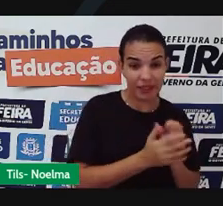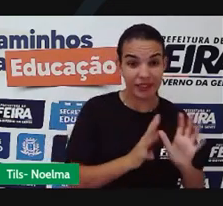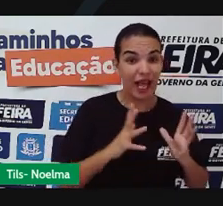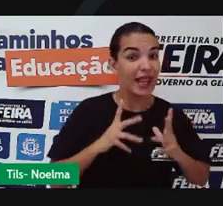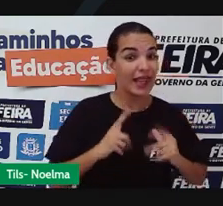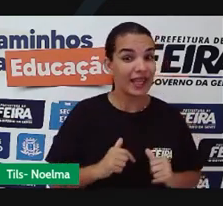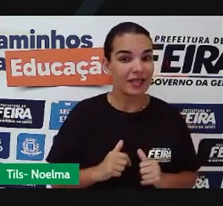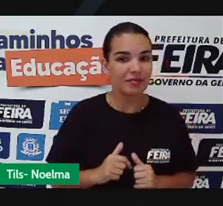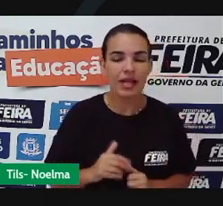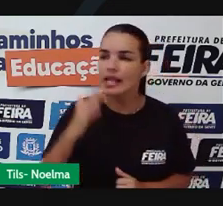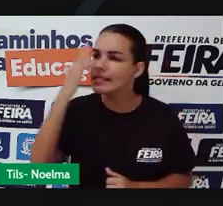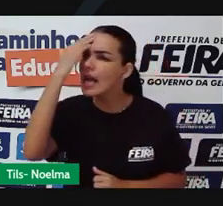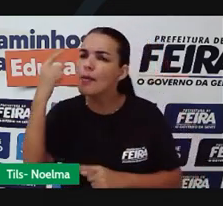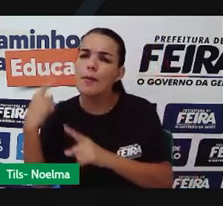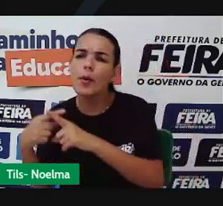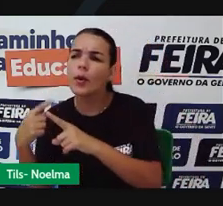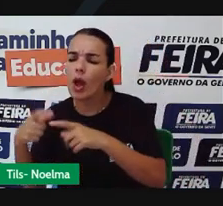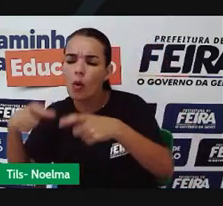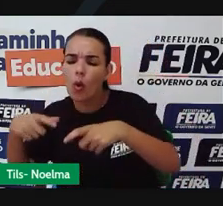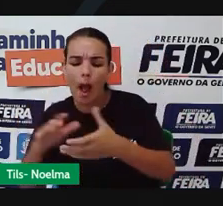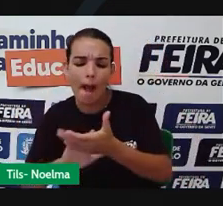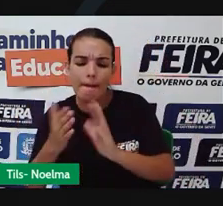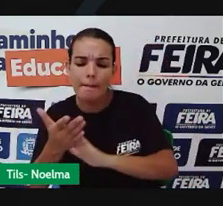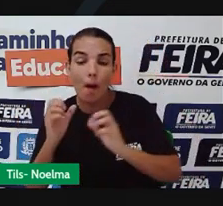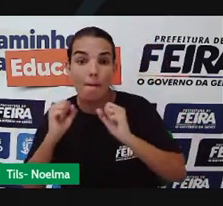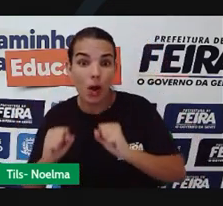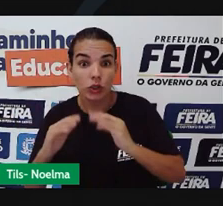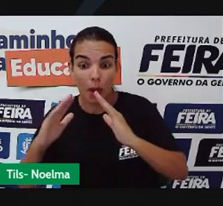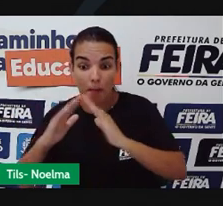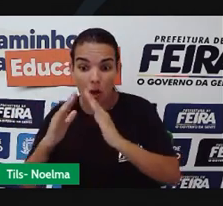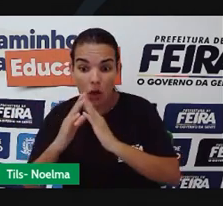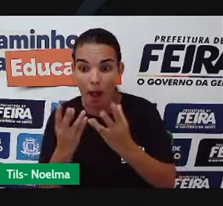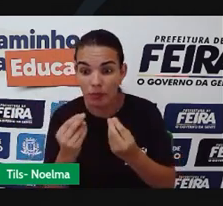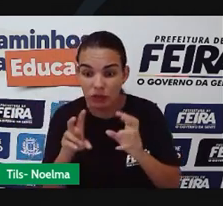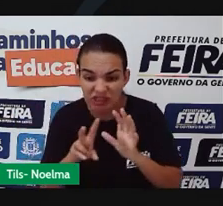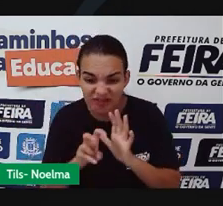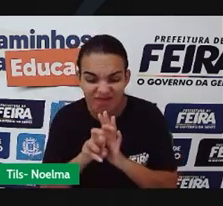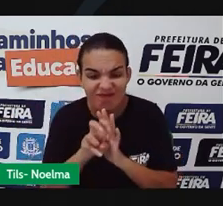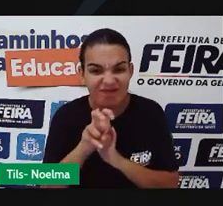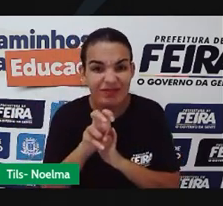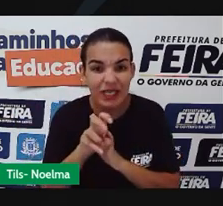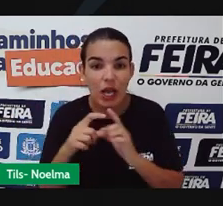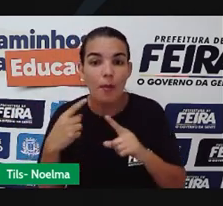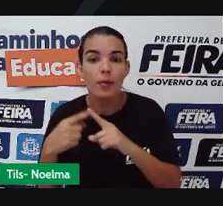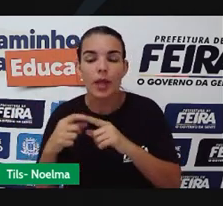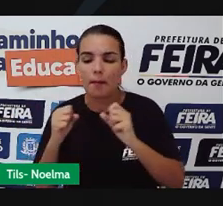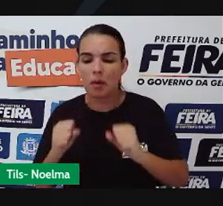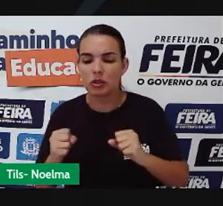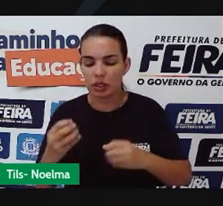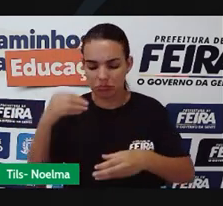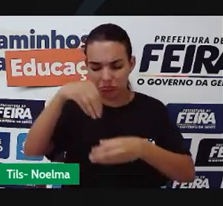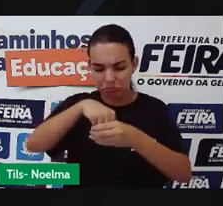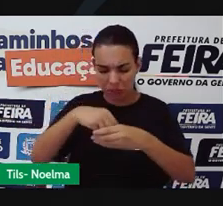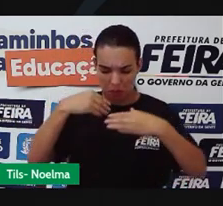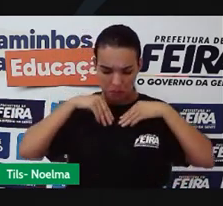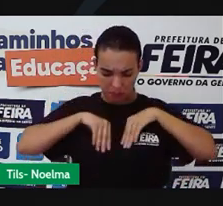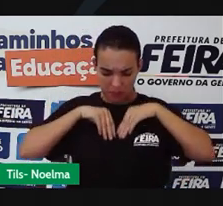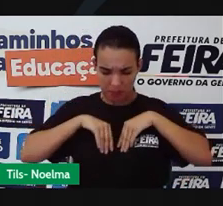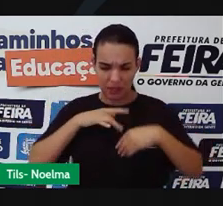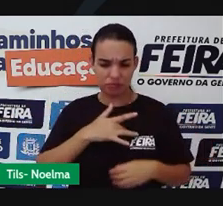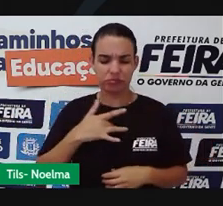Olha só sabia que as mãos são locais onde podem morar muitos fungos e bactérias eles podem contaminar o corpo e